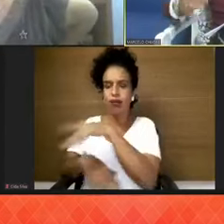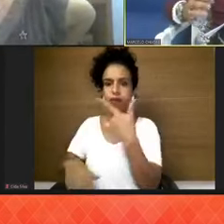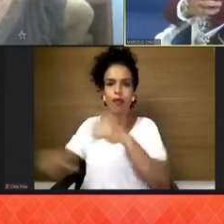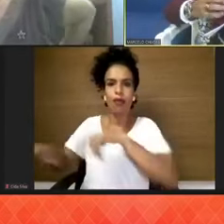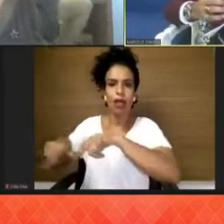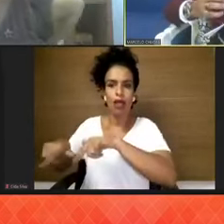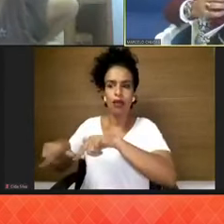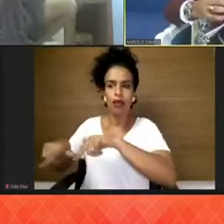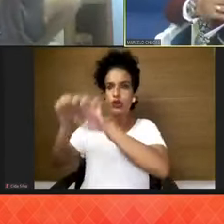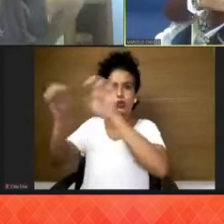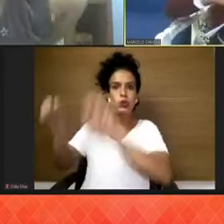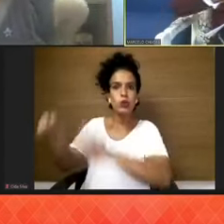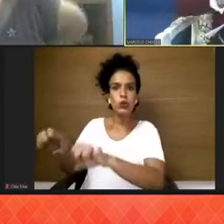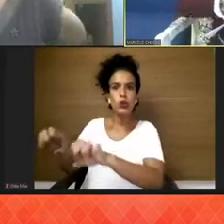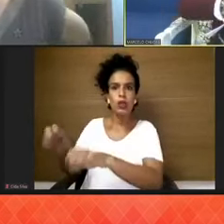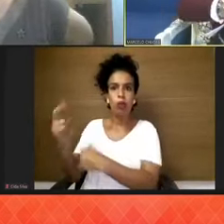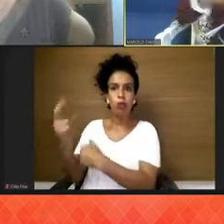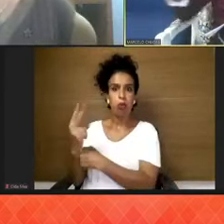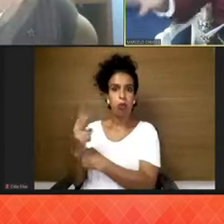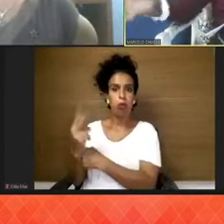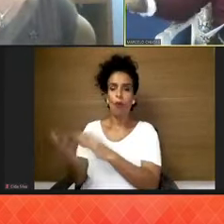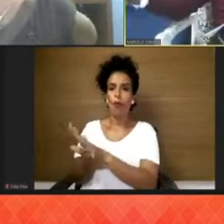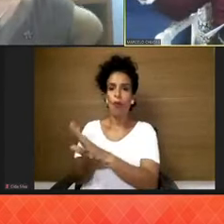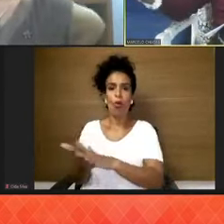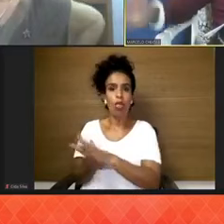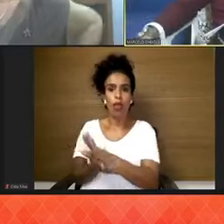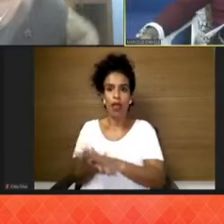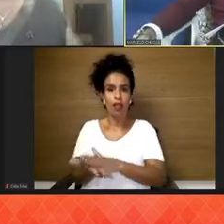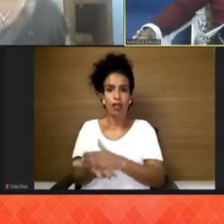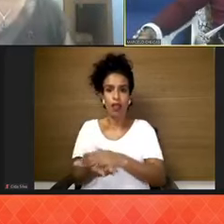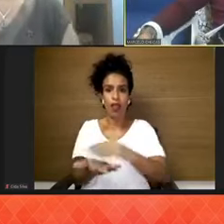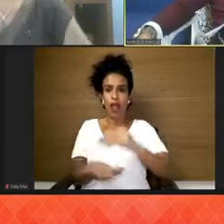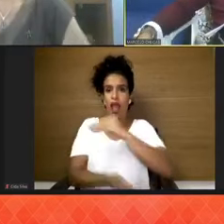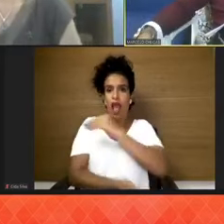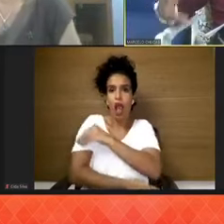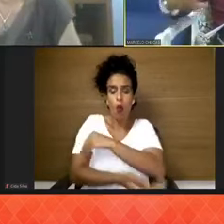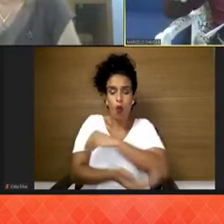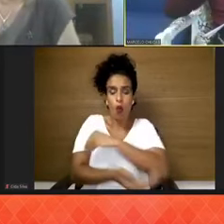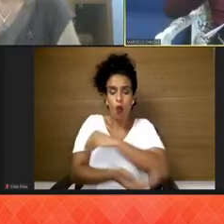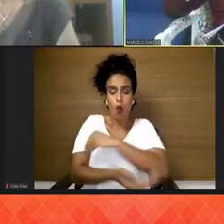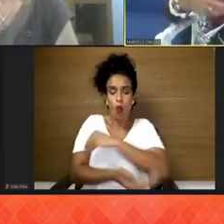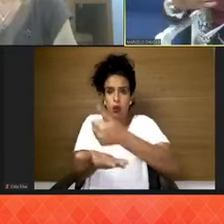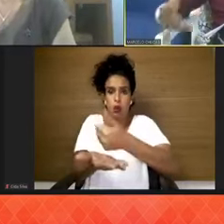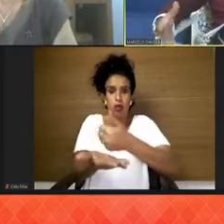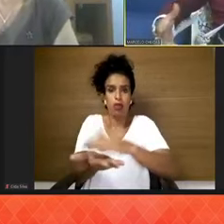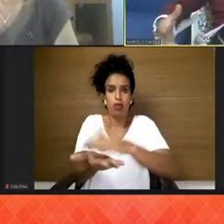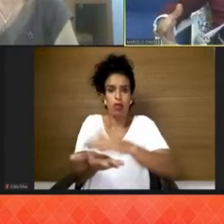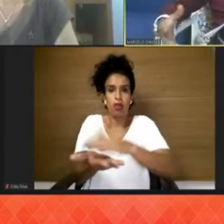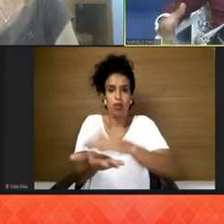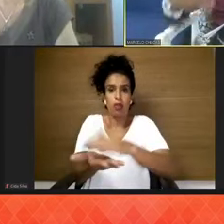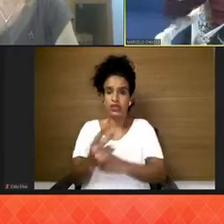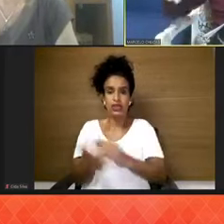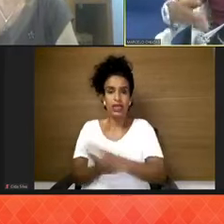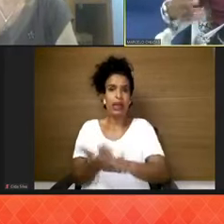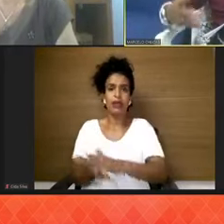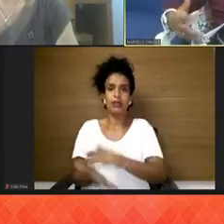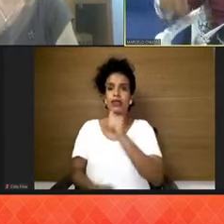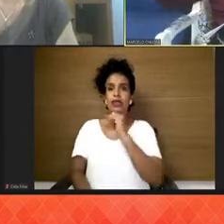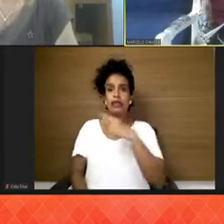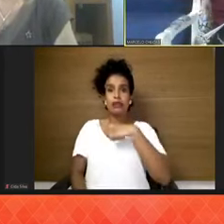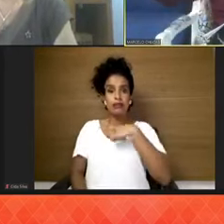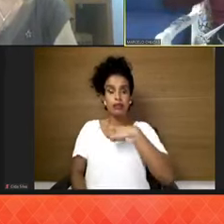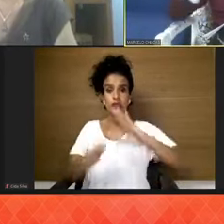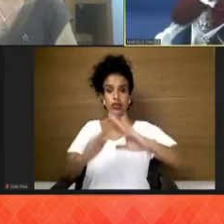que não tem álcool gel, tem escola que não tem água, gente. Não tem água. Nós estamos falando de uma realidade que é muito